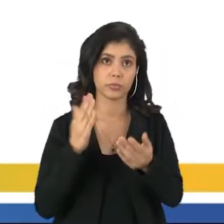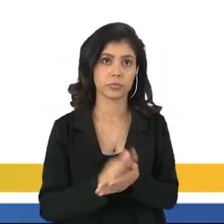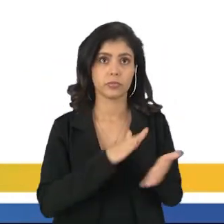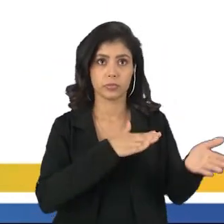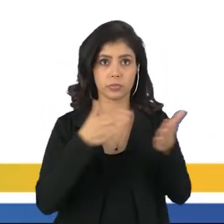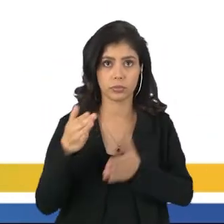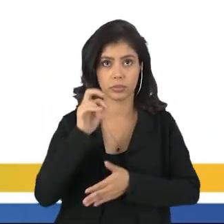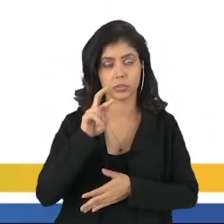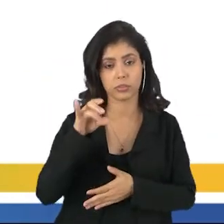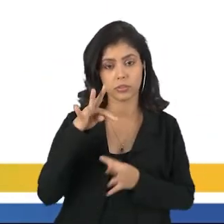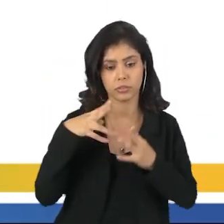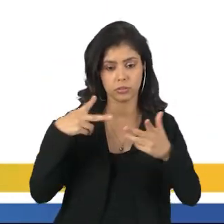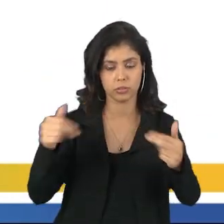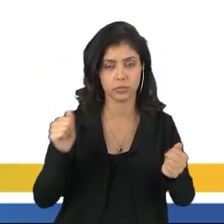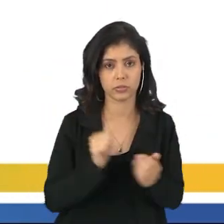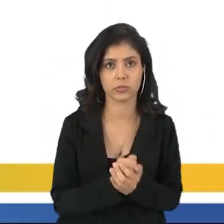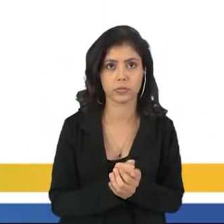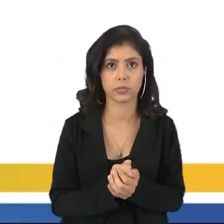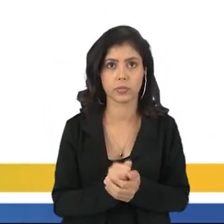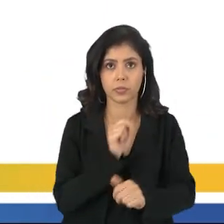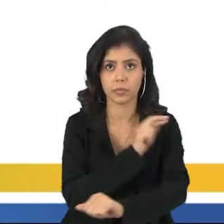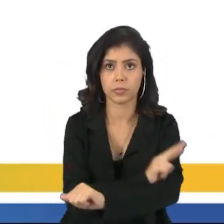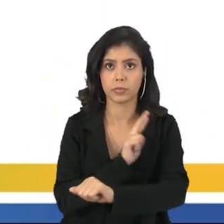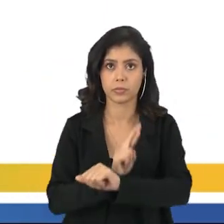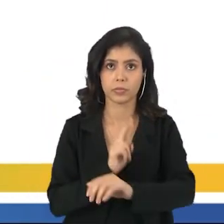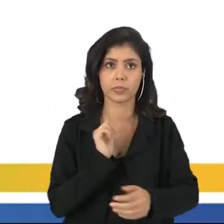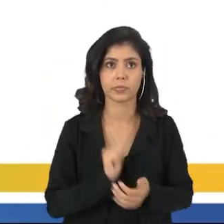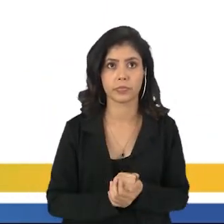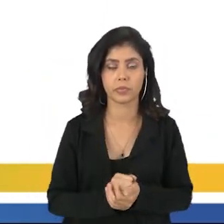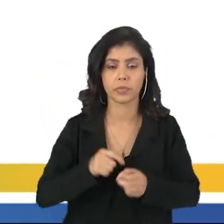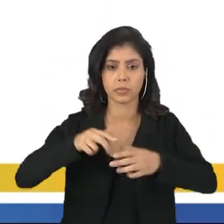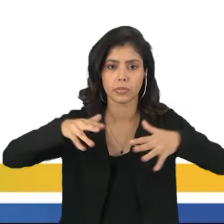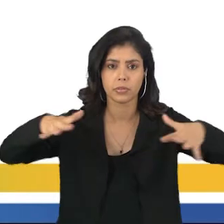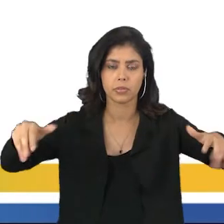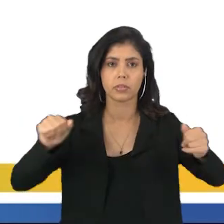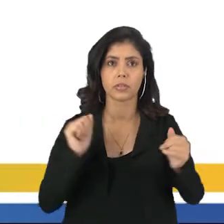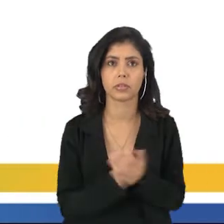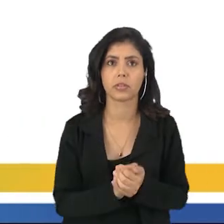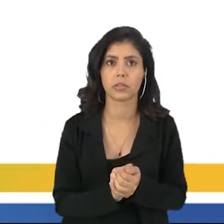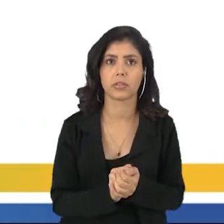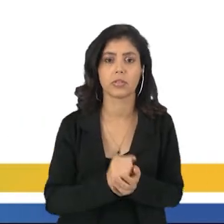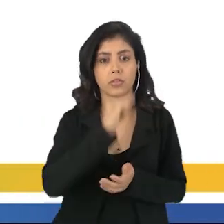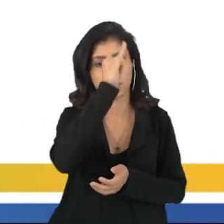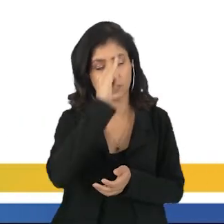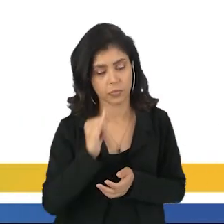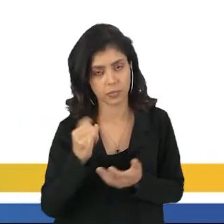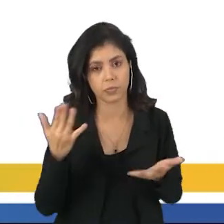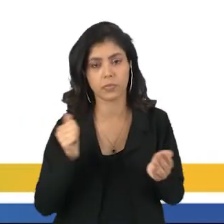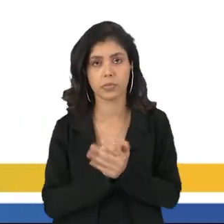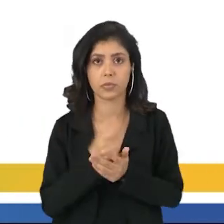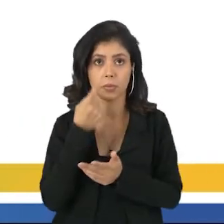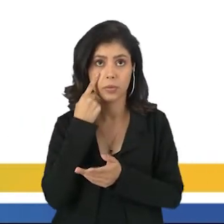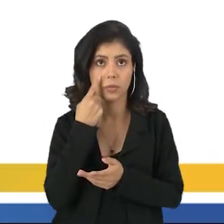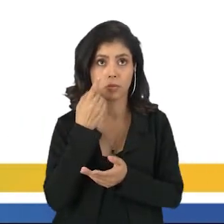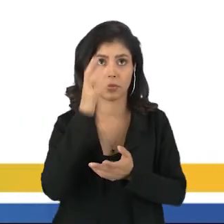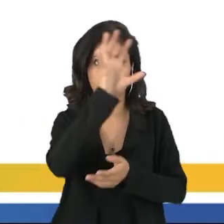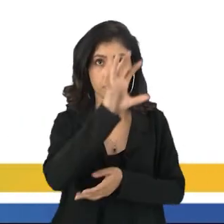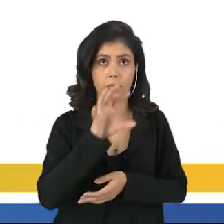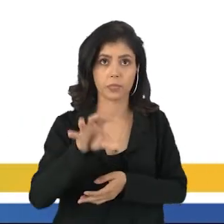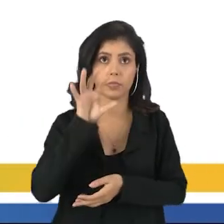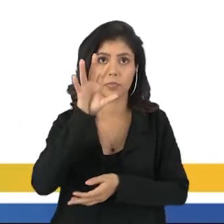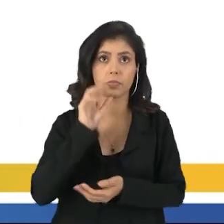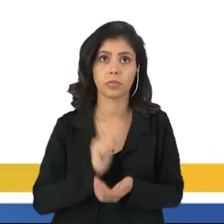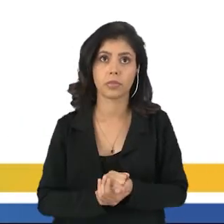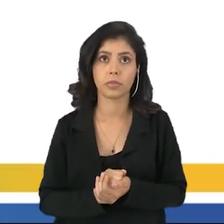a ser o centro das coisas. Então a religião se expande com a colonização e com o imperialismo, como podemos ver no mapa. Olha